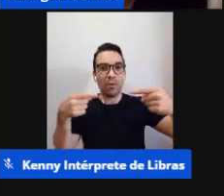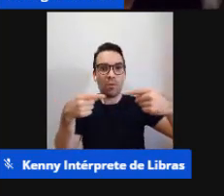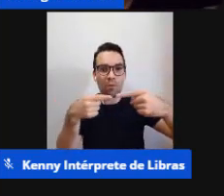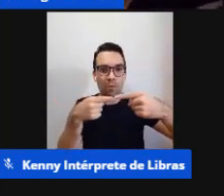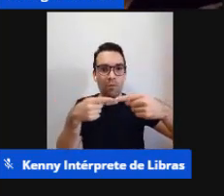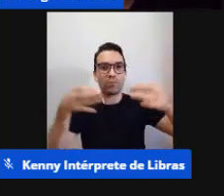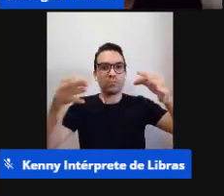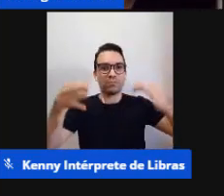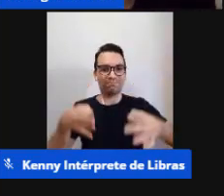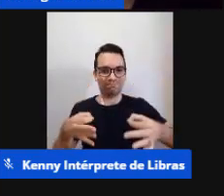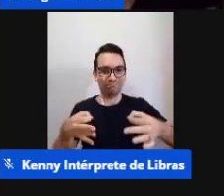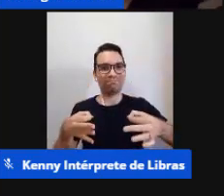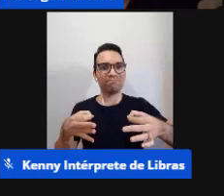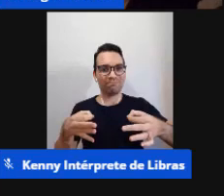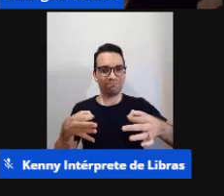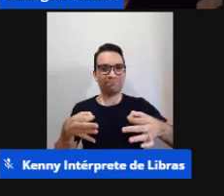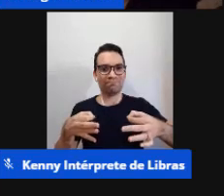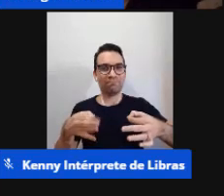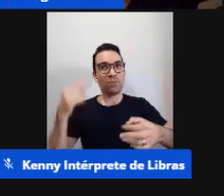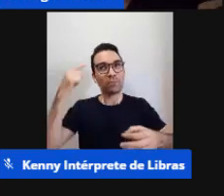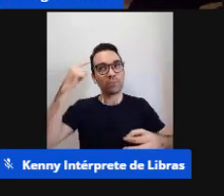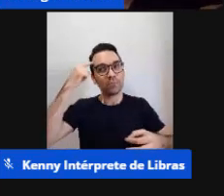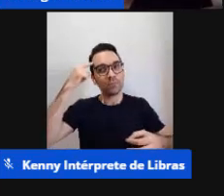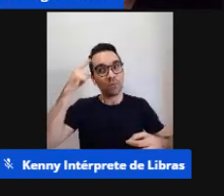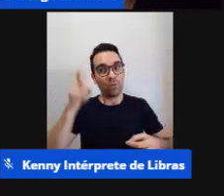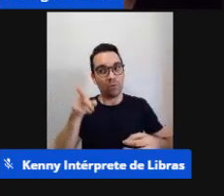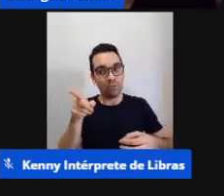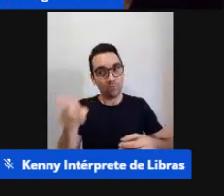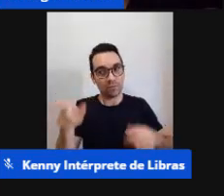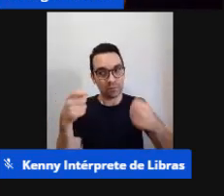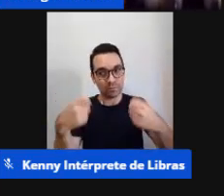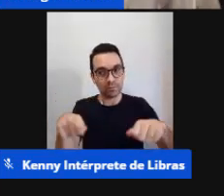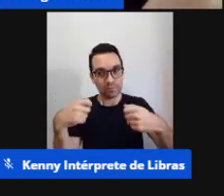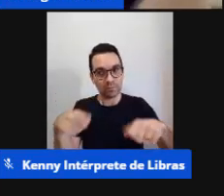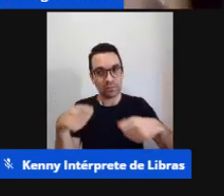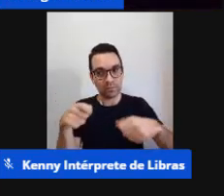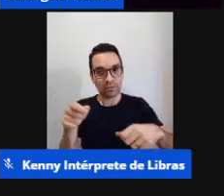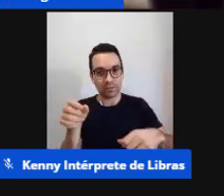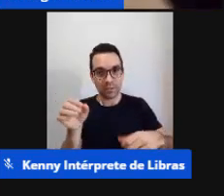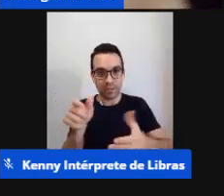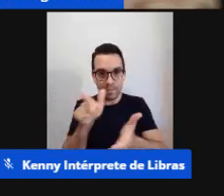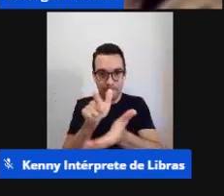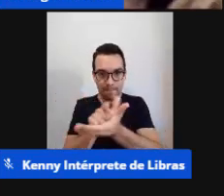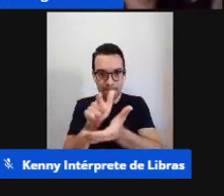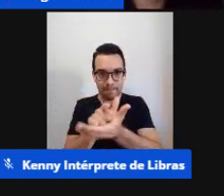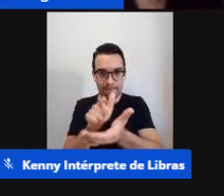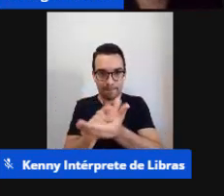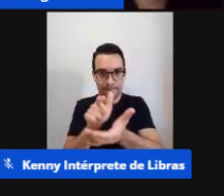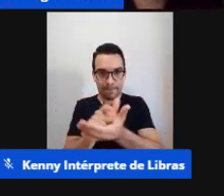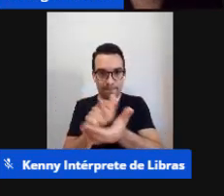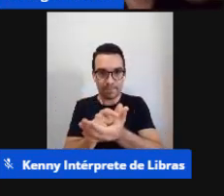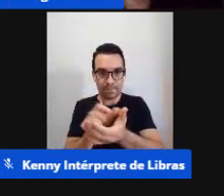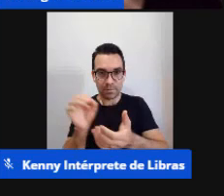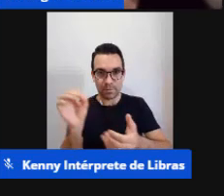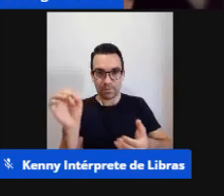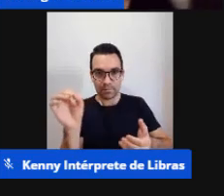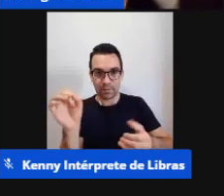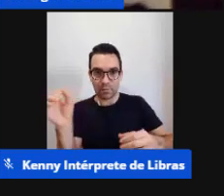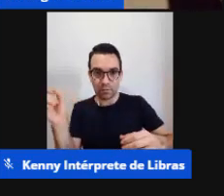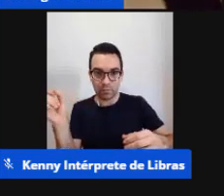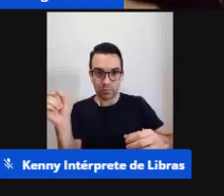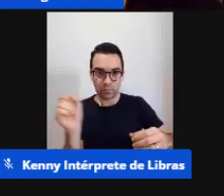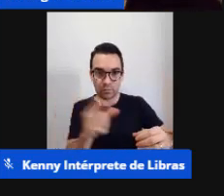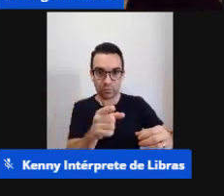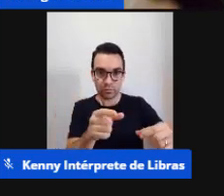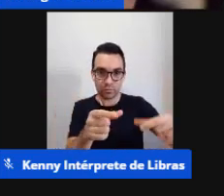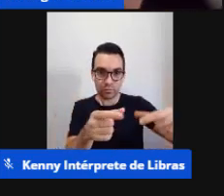consiga acertar essa bolinha dentro desses espaços e ele ter noção aonde que a